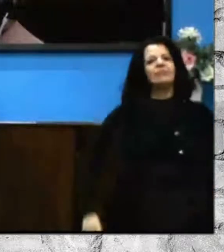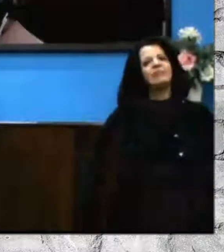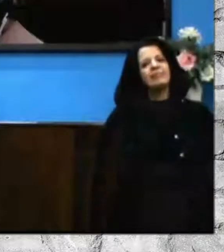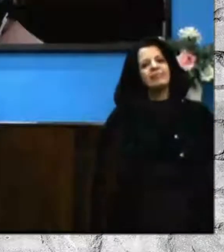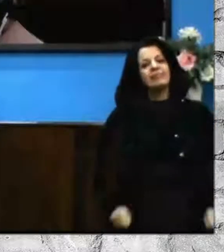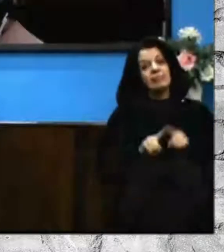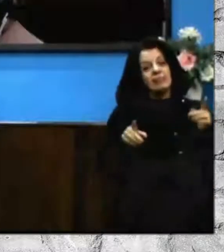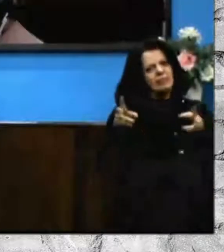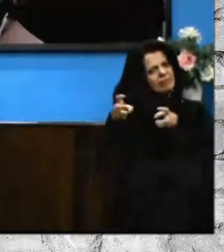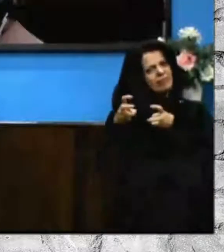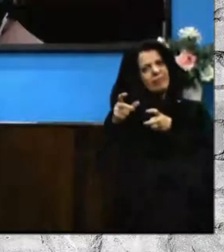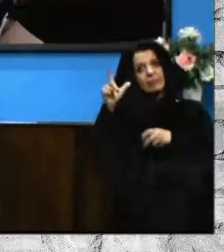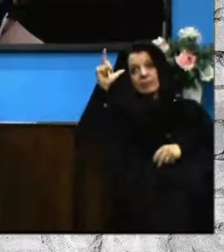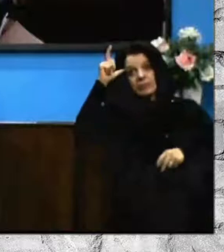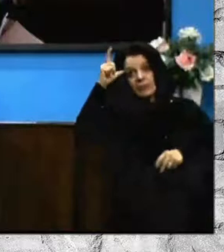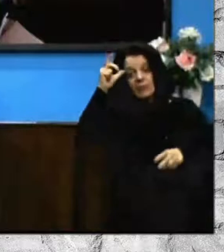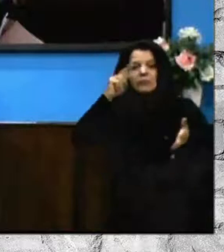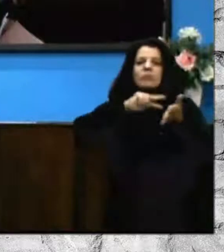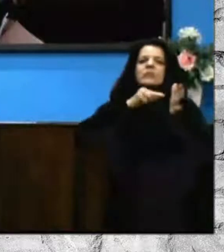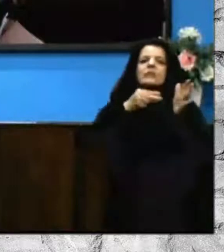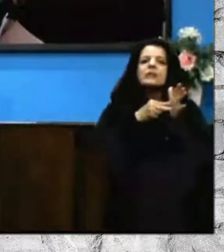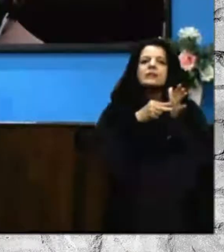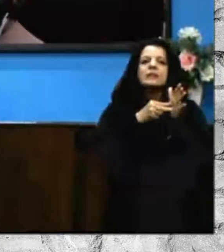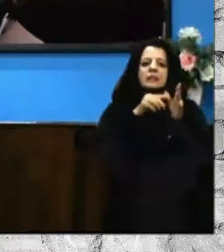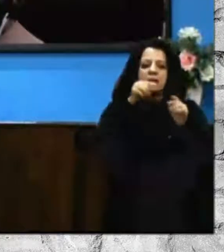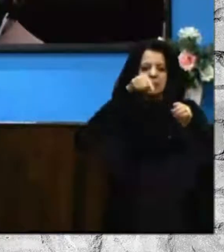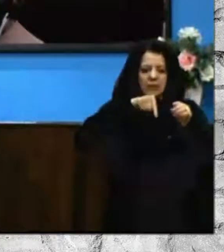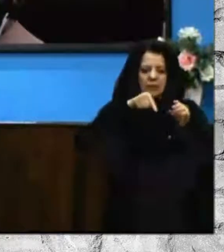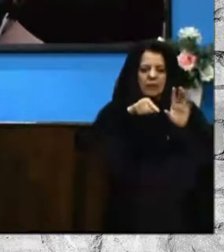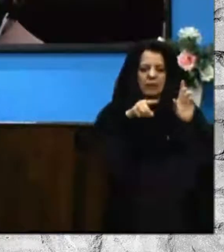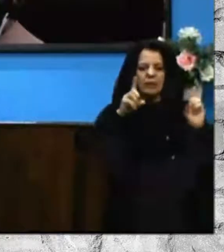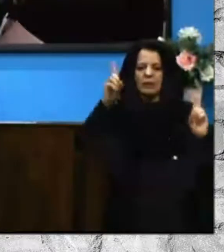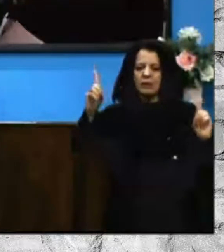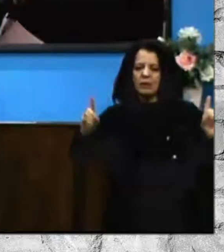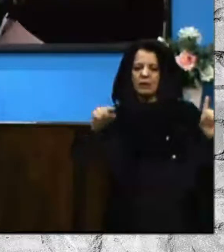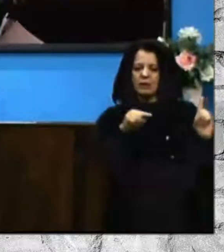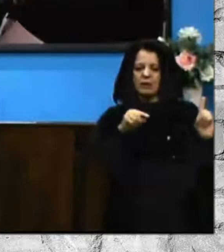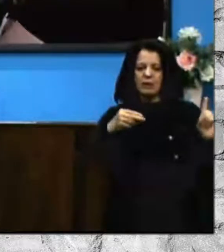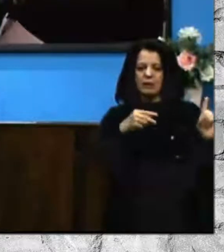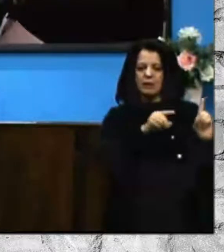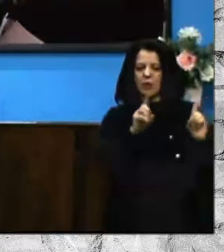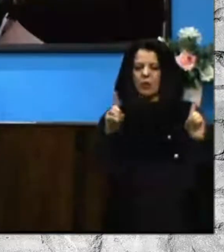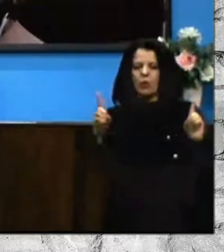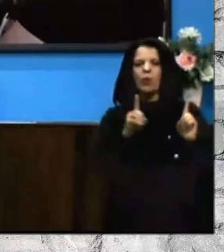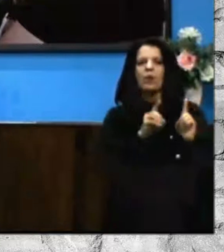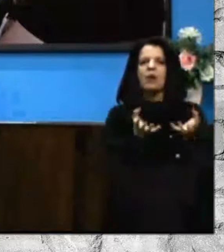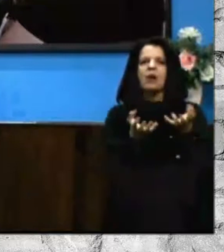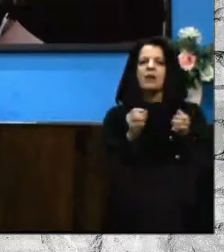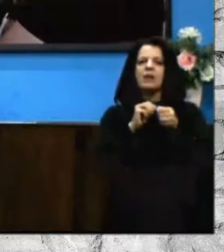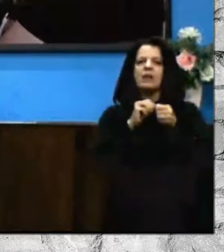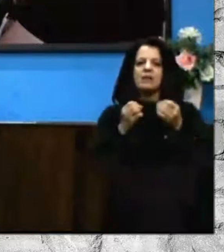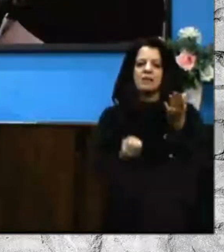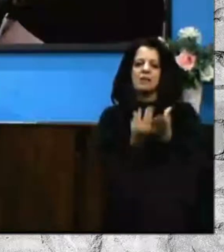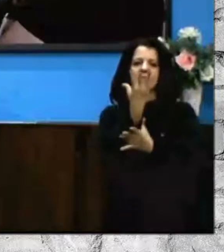Mas veja, diabo significa aquele que está entre duas ou mais pessoas para gerar confusão,